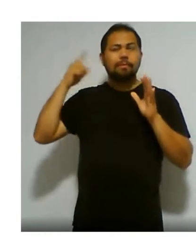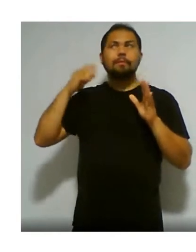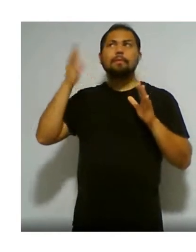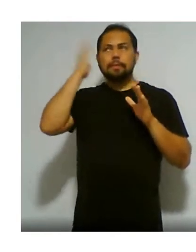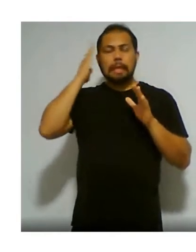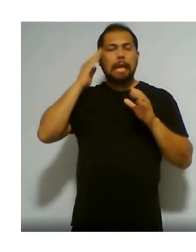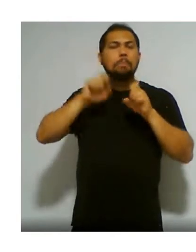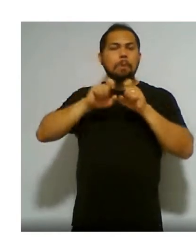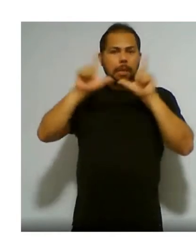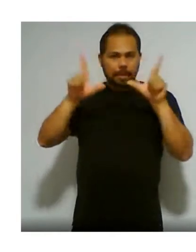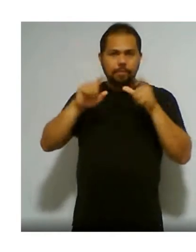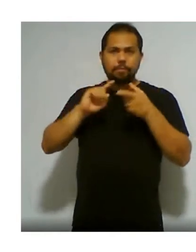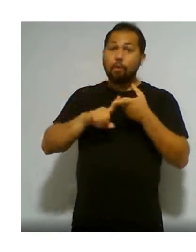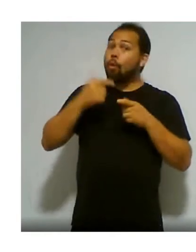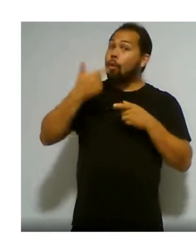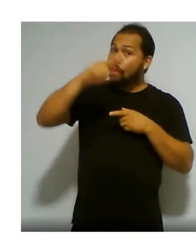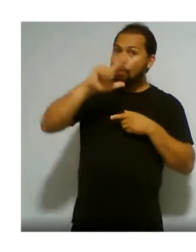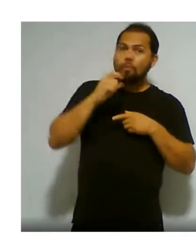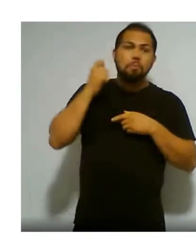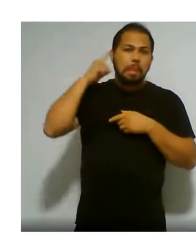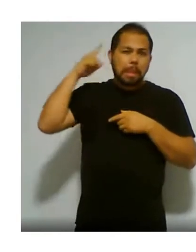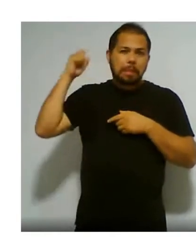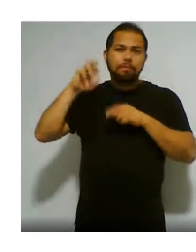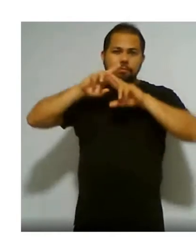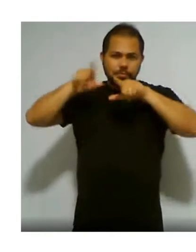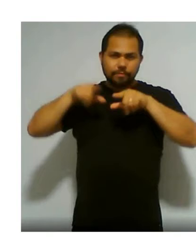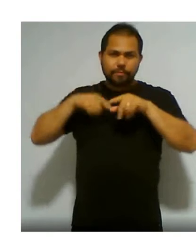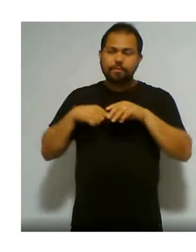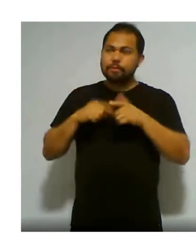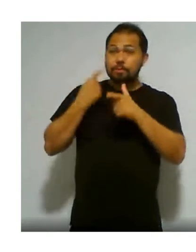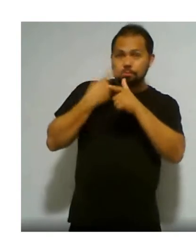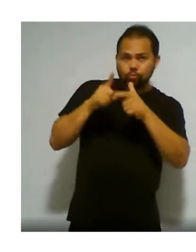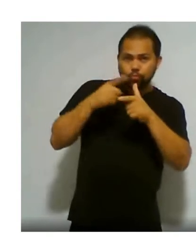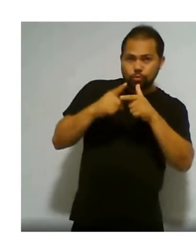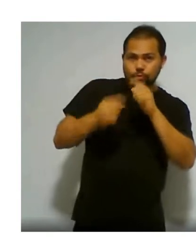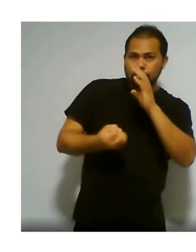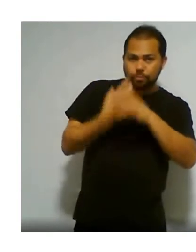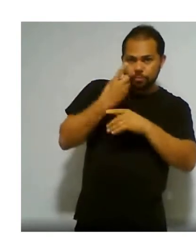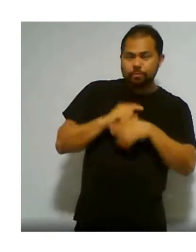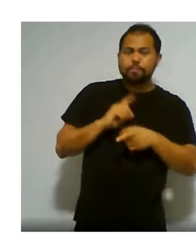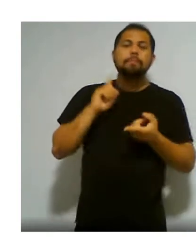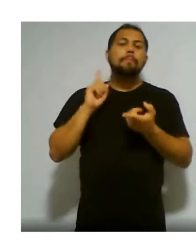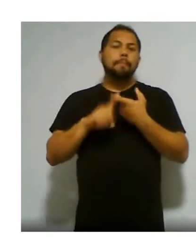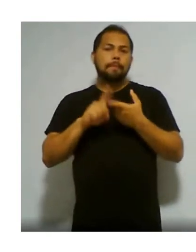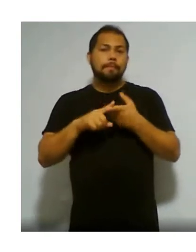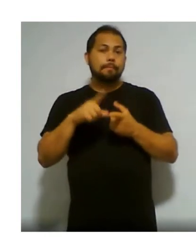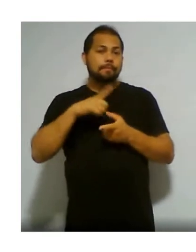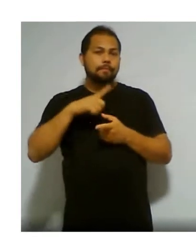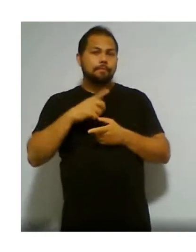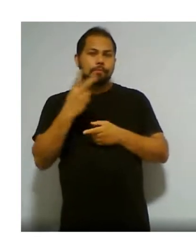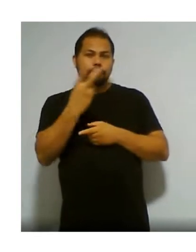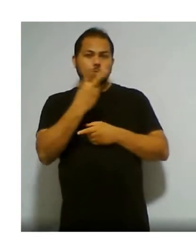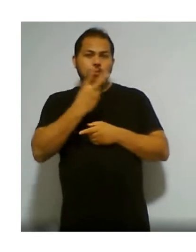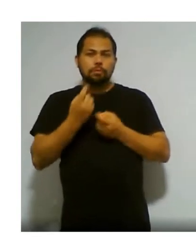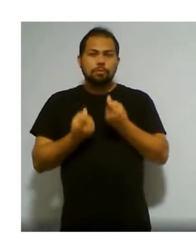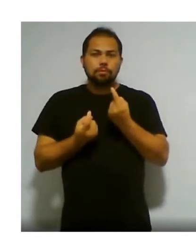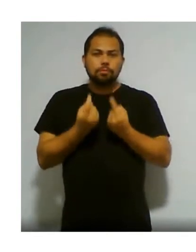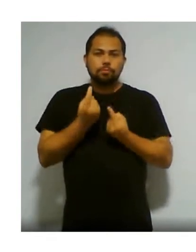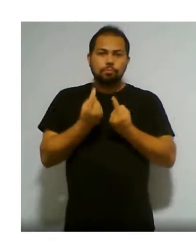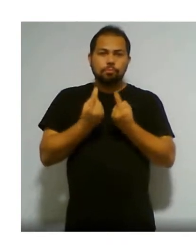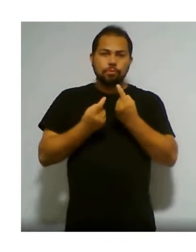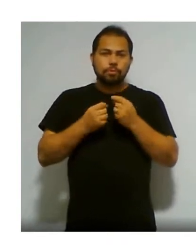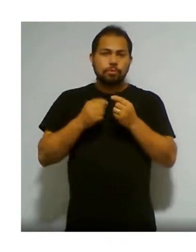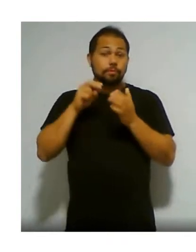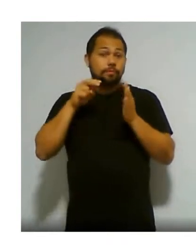do tipo de bip, é um tipo de problema que está acontecendo. Você também tem esses dois pinos aqui, ó, que você vai encaixar